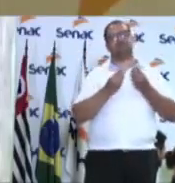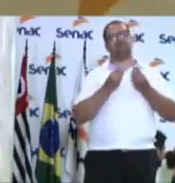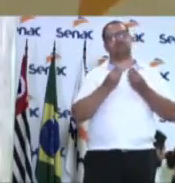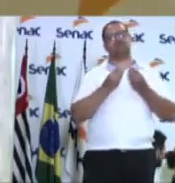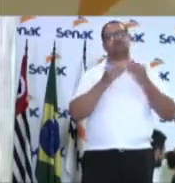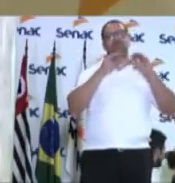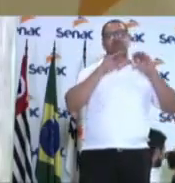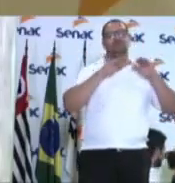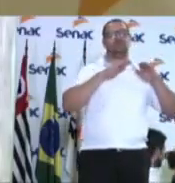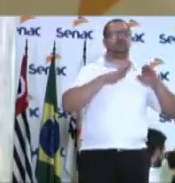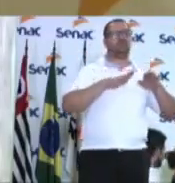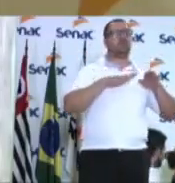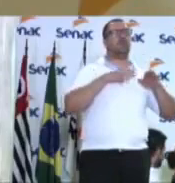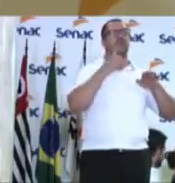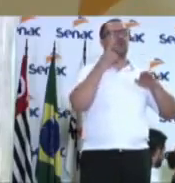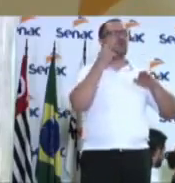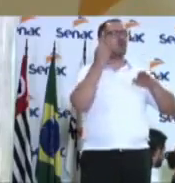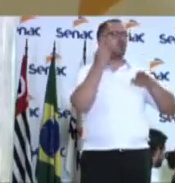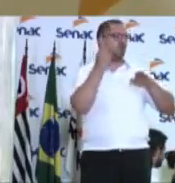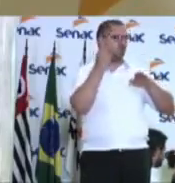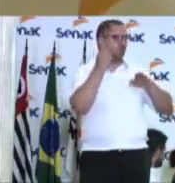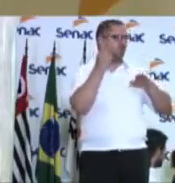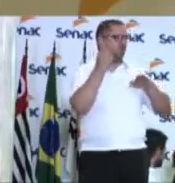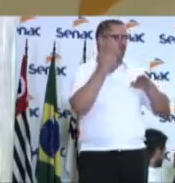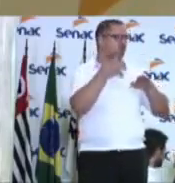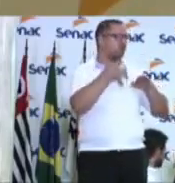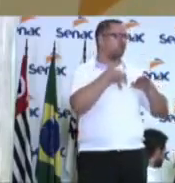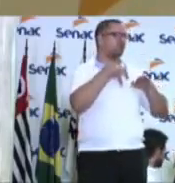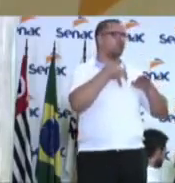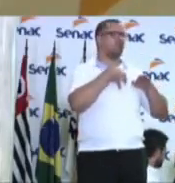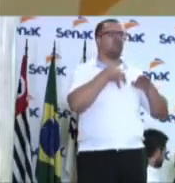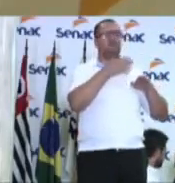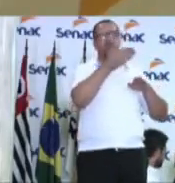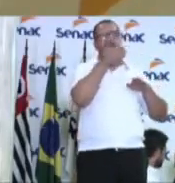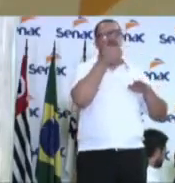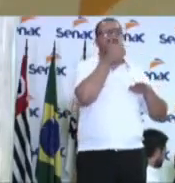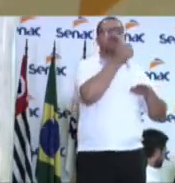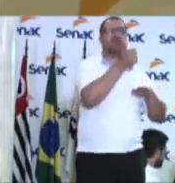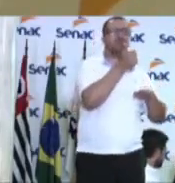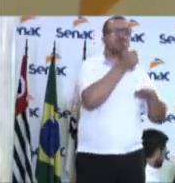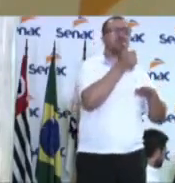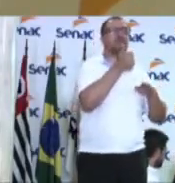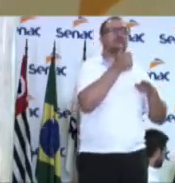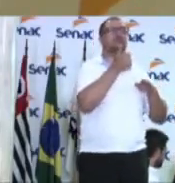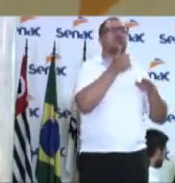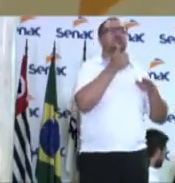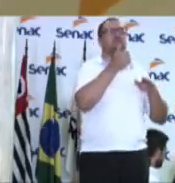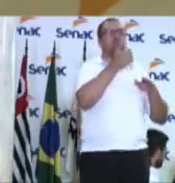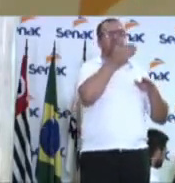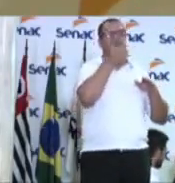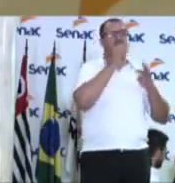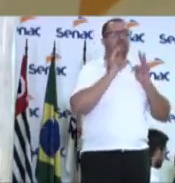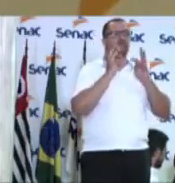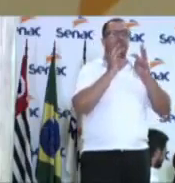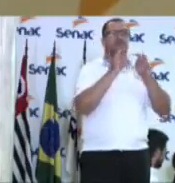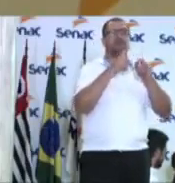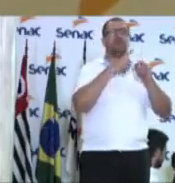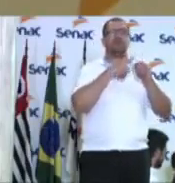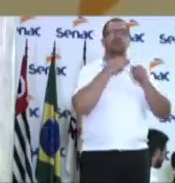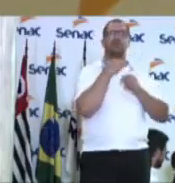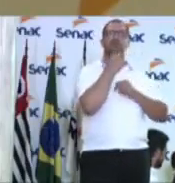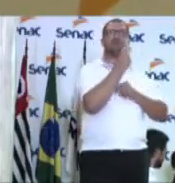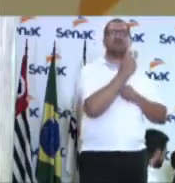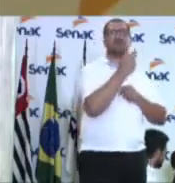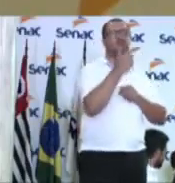baixar um pouquinho a expectativa e saber que é normal que, e que é muito melhor... Agora, o contraponto é muito melhor todo mundo ter voz do que ninguém